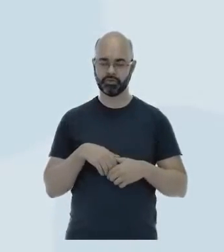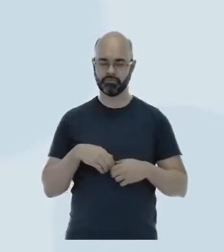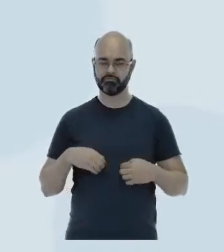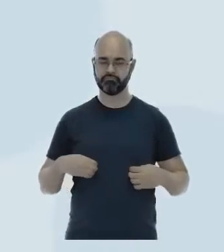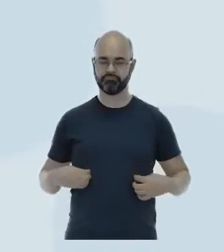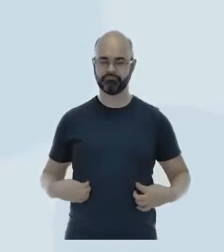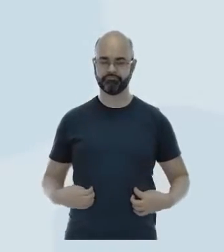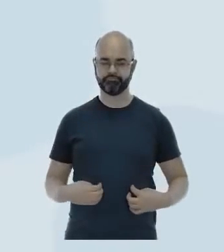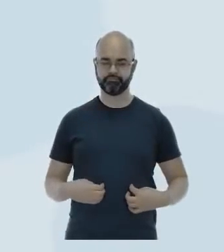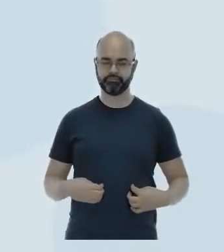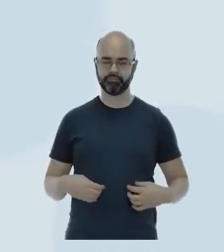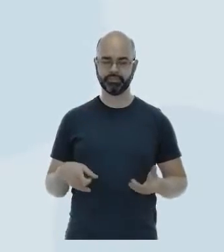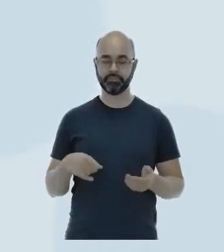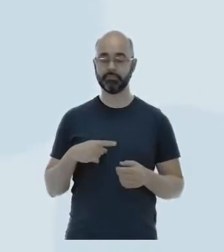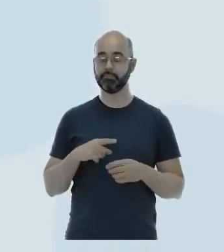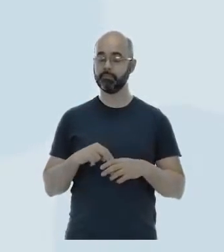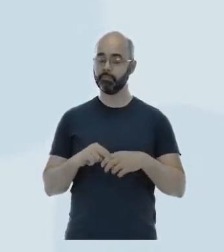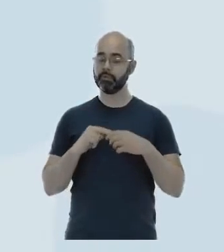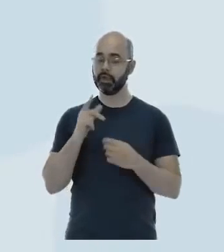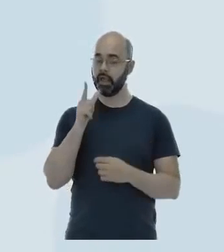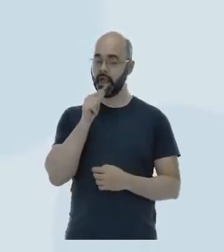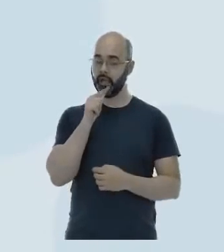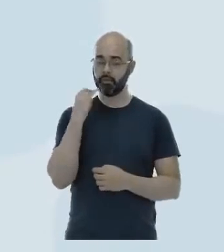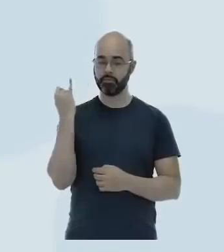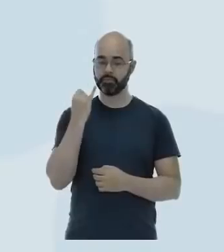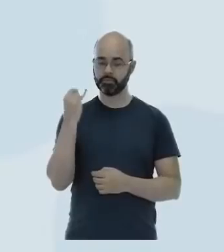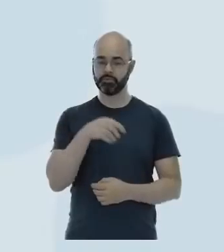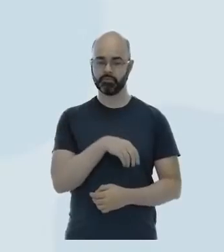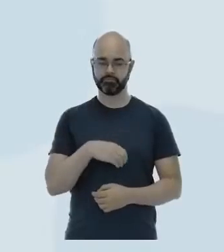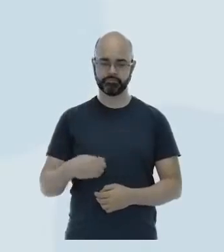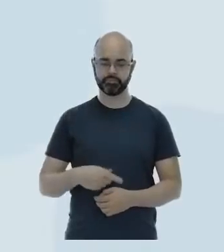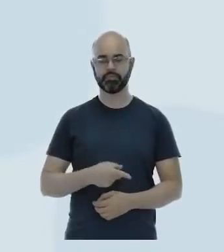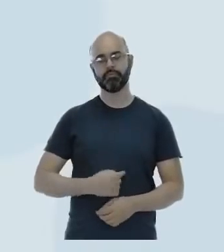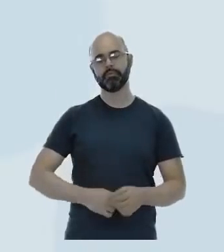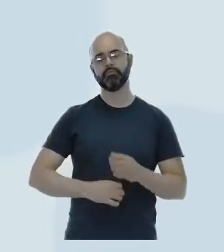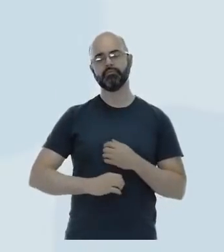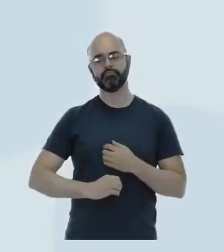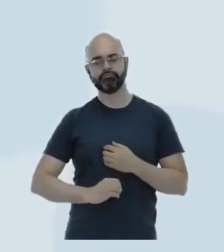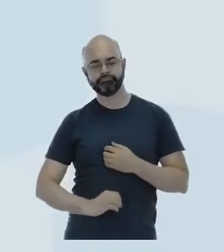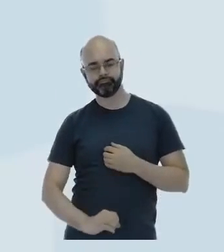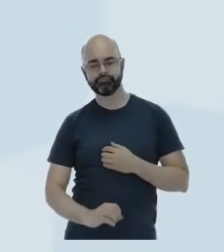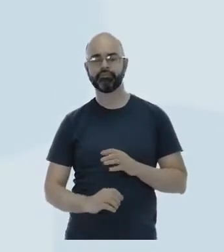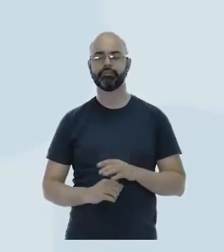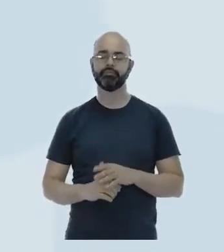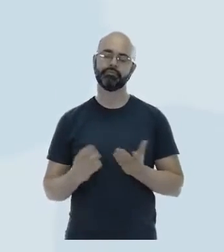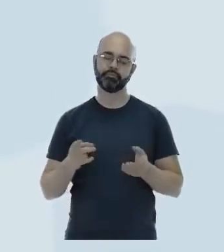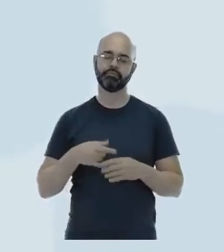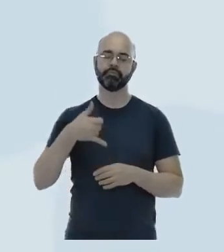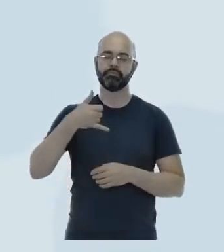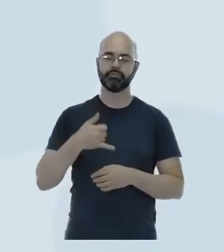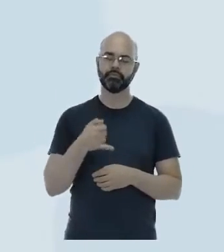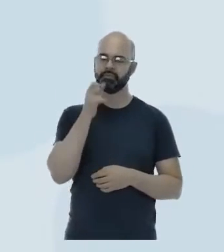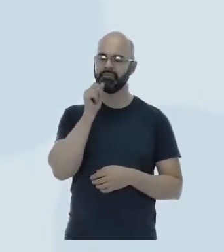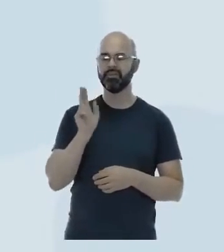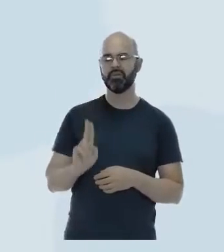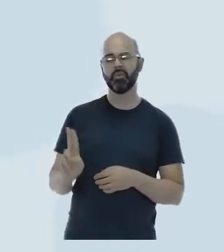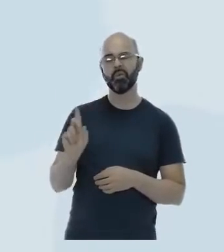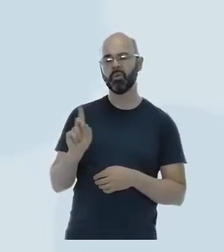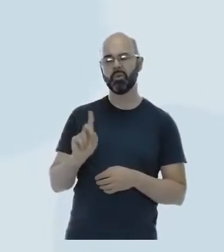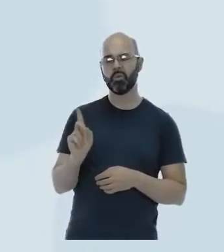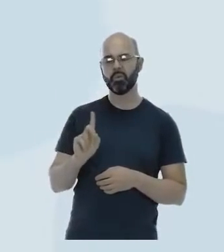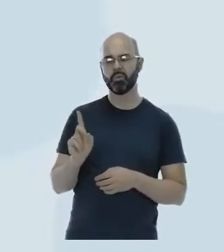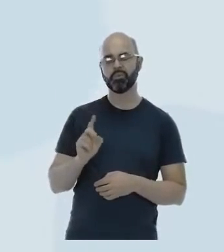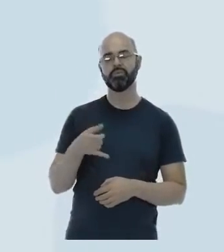importante eu tomar bastante água, tá bom? E aí aqui reto, ânus, e aí as fezes saem que é o que não foi utilizado